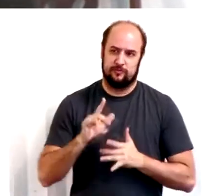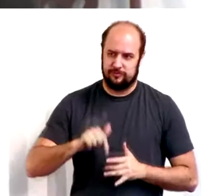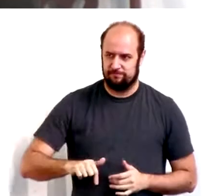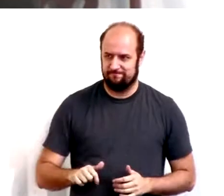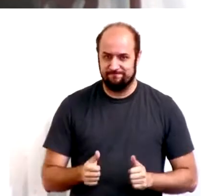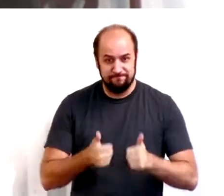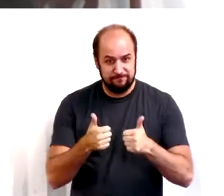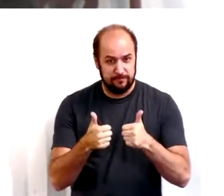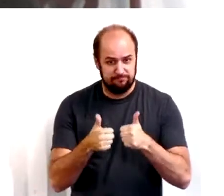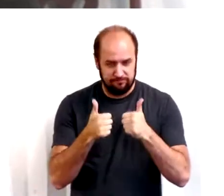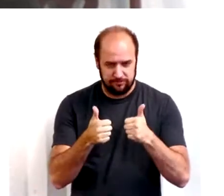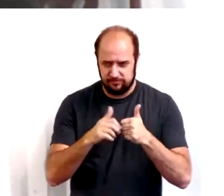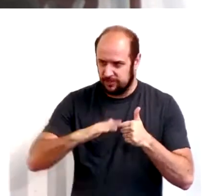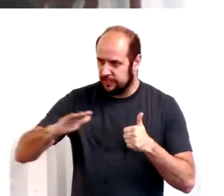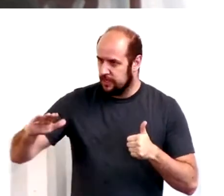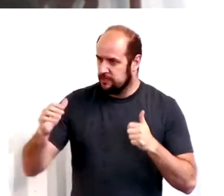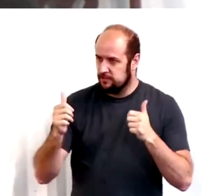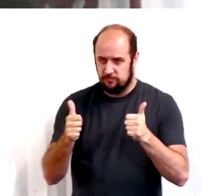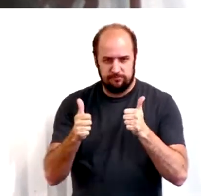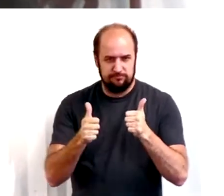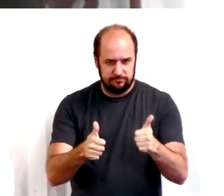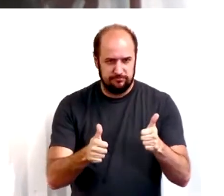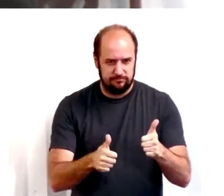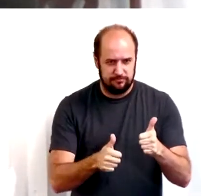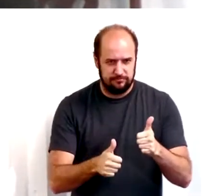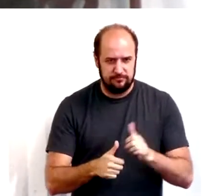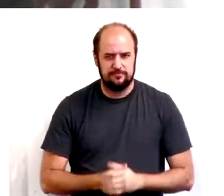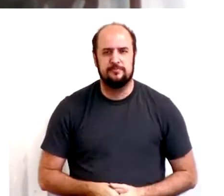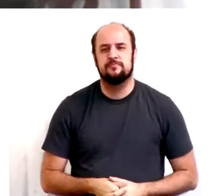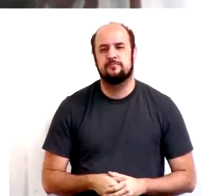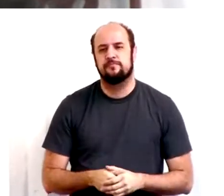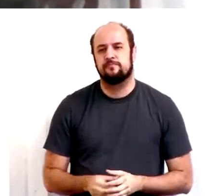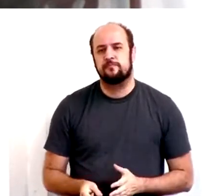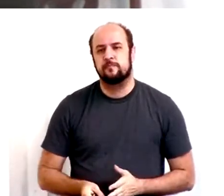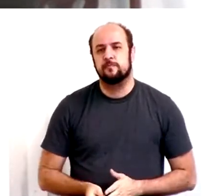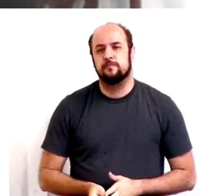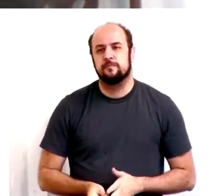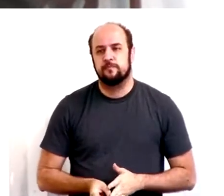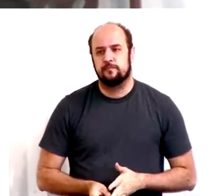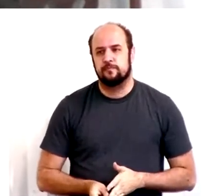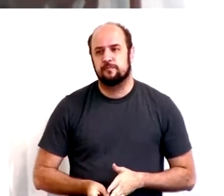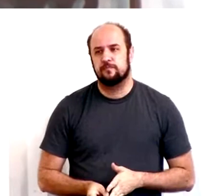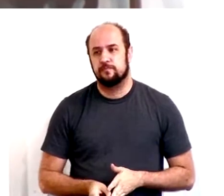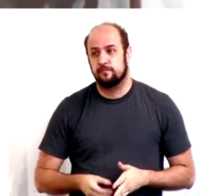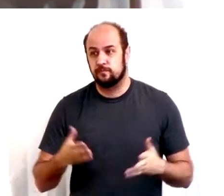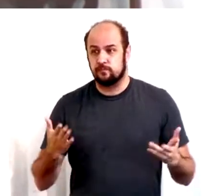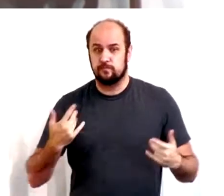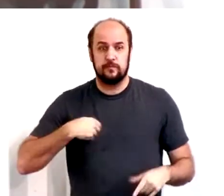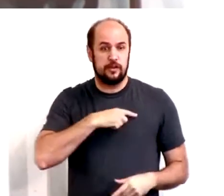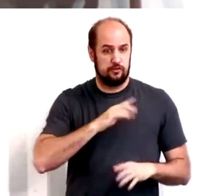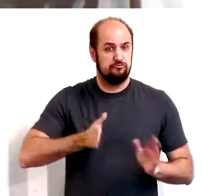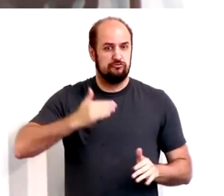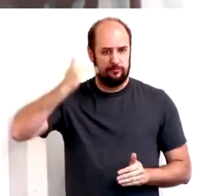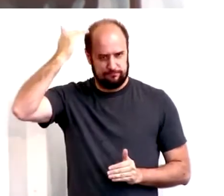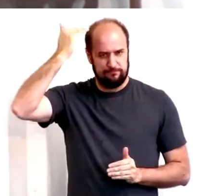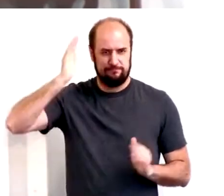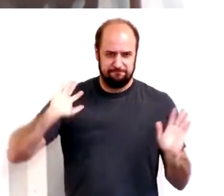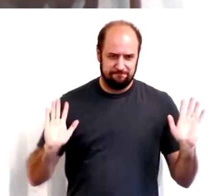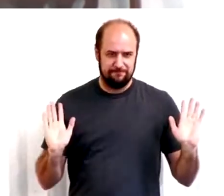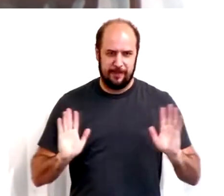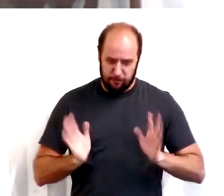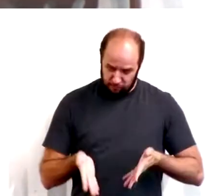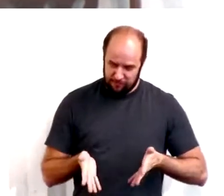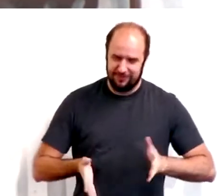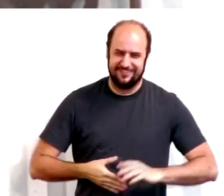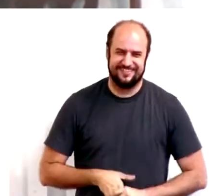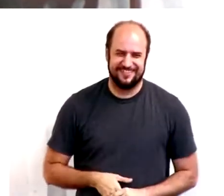Tá bom? Então essa é a minha palavra para vocês. Então vamos reproduzir isso. E a nós